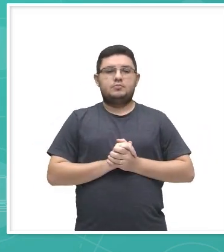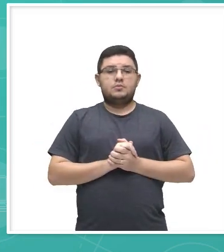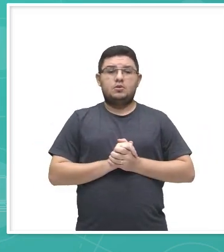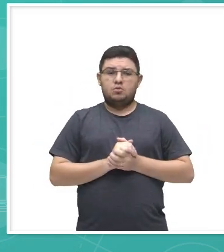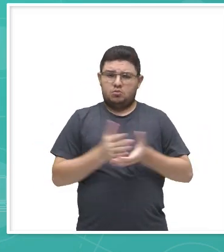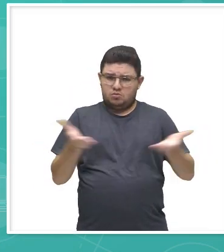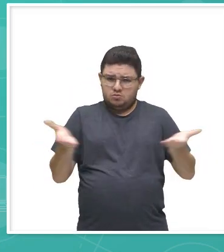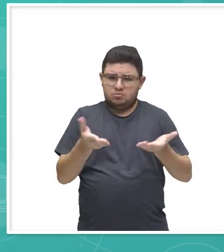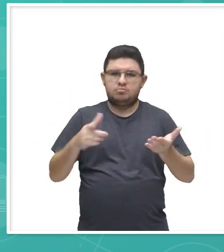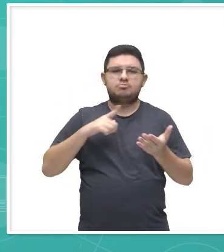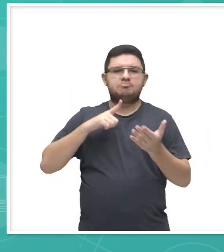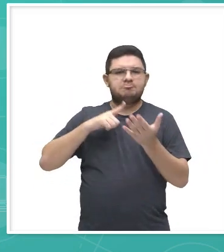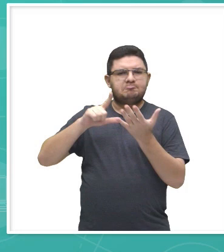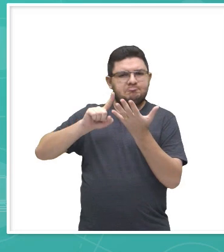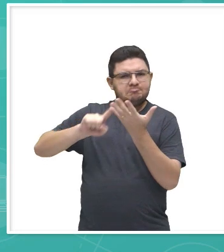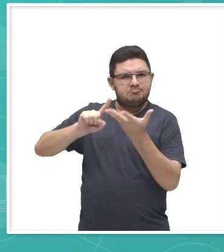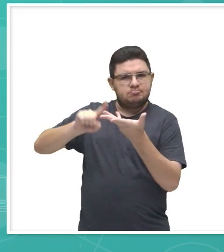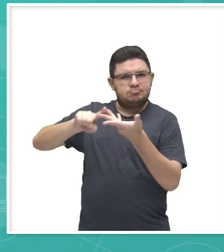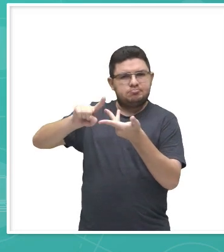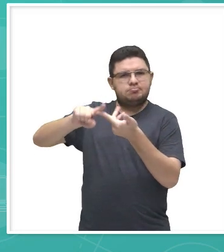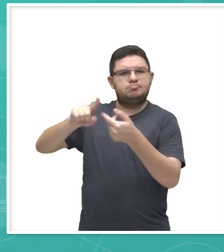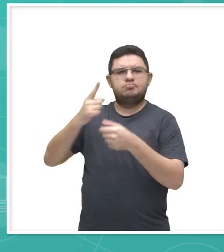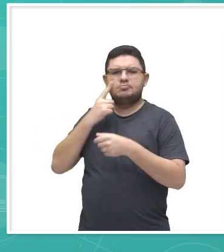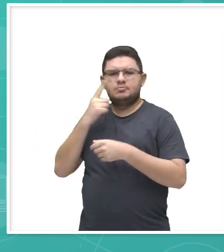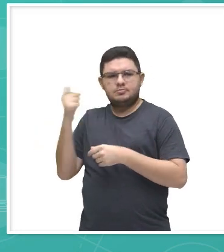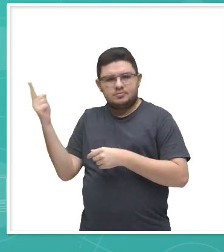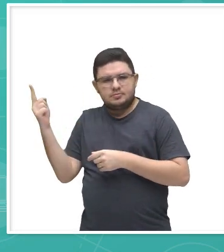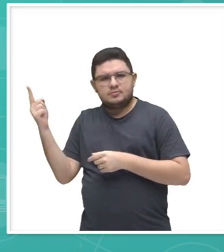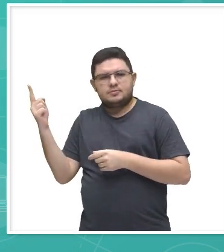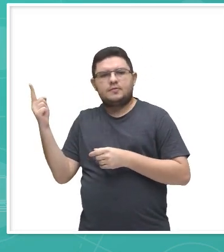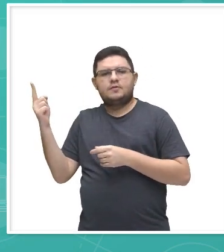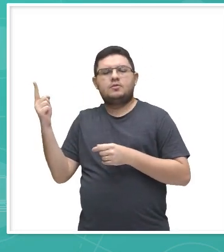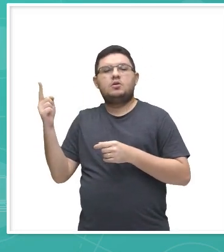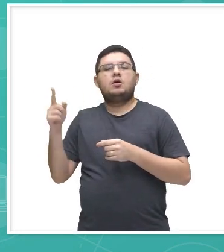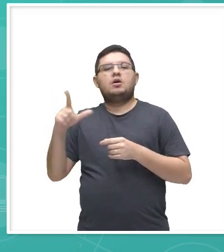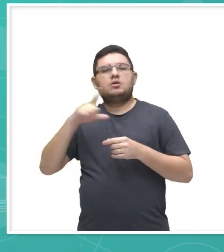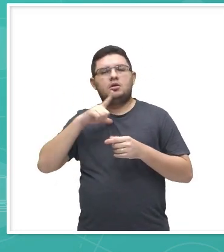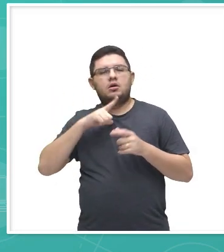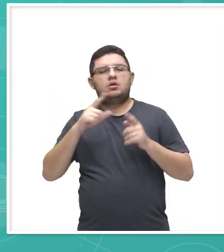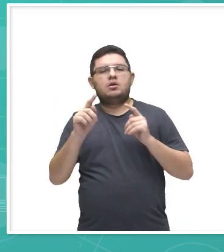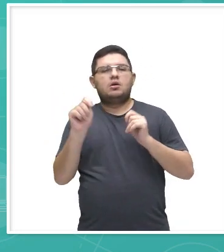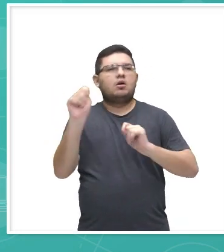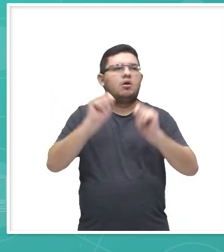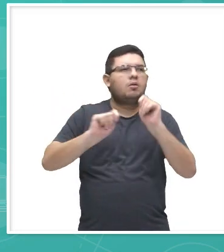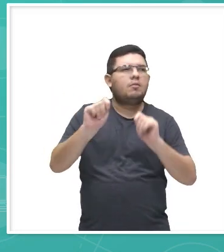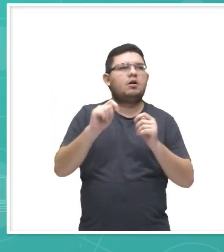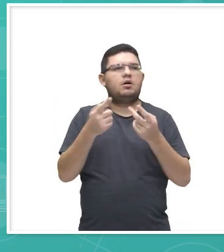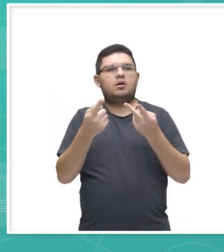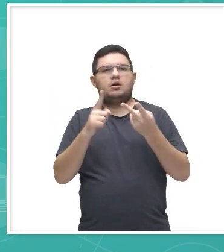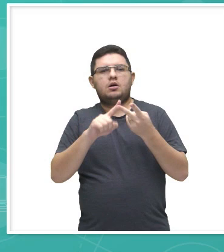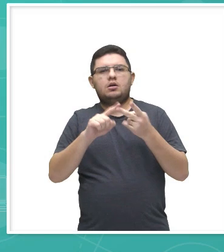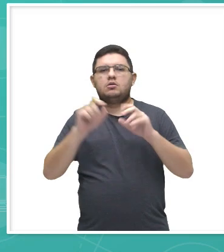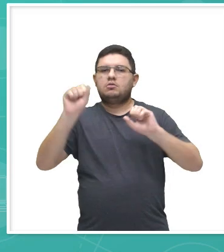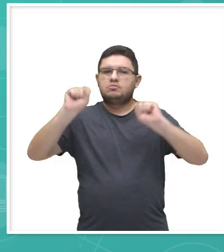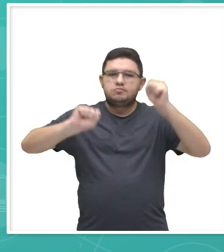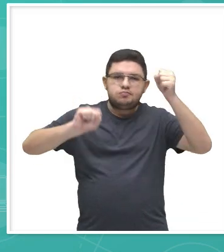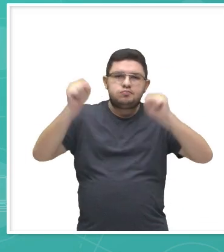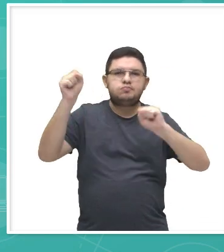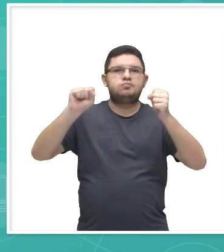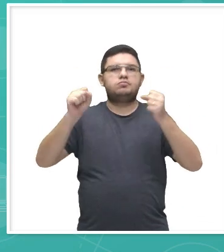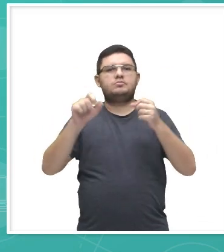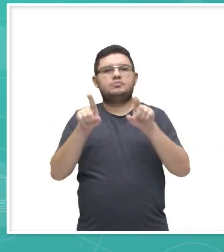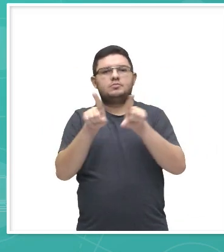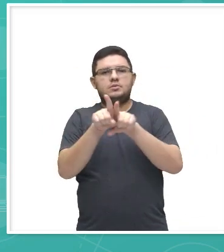qualquer outra atividade econômica, né? Atividade da indústria, atividade ali do setor terciário,